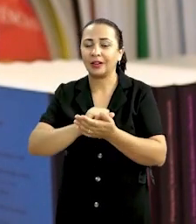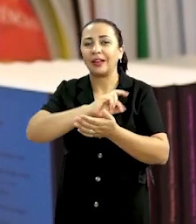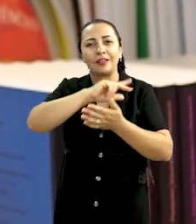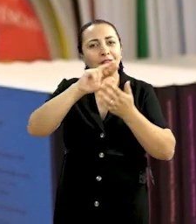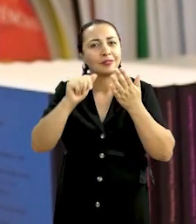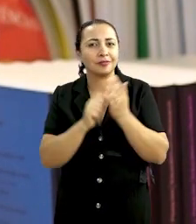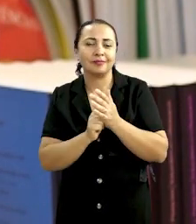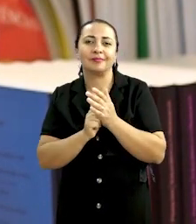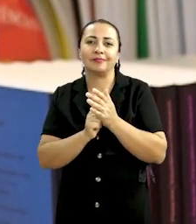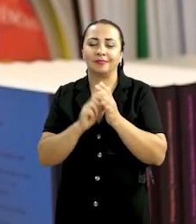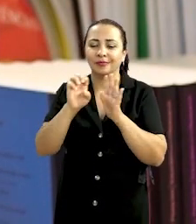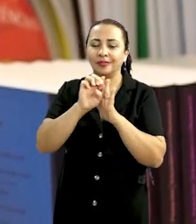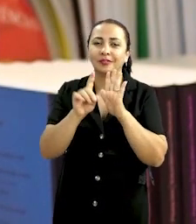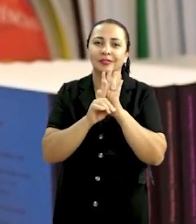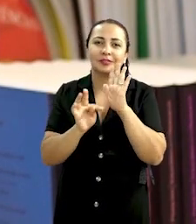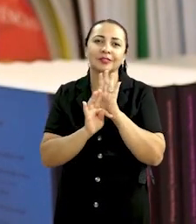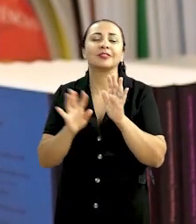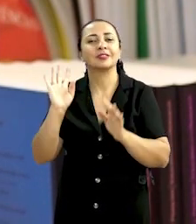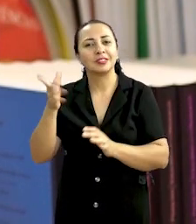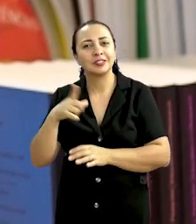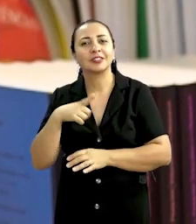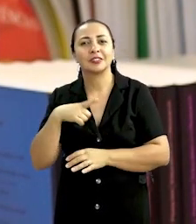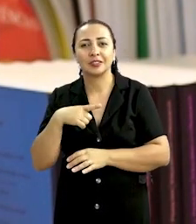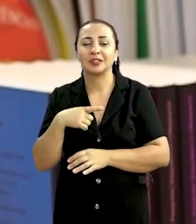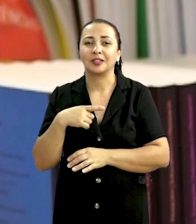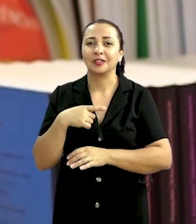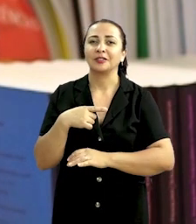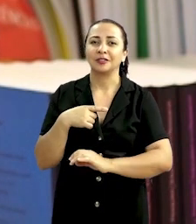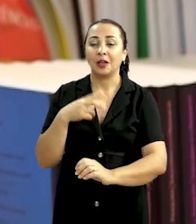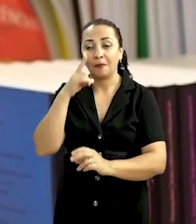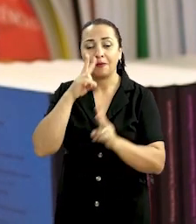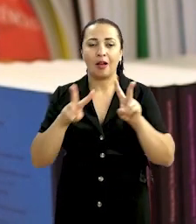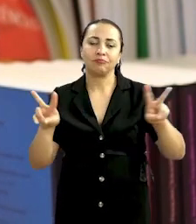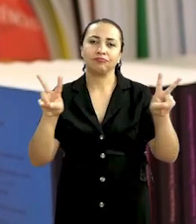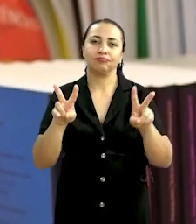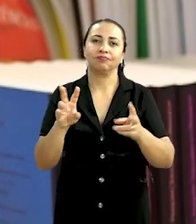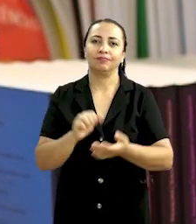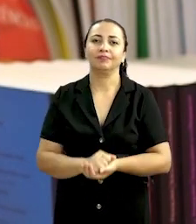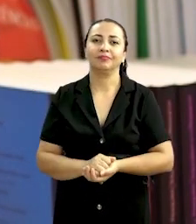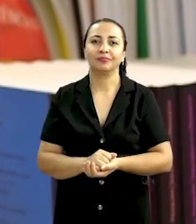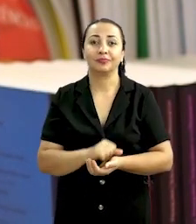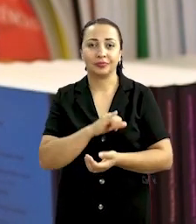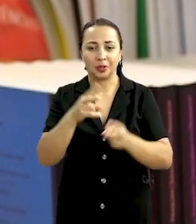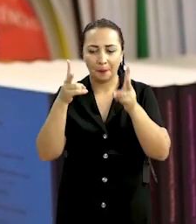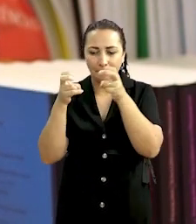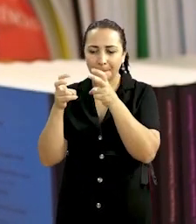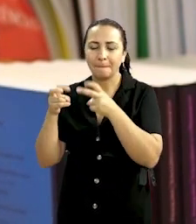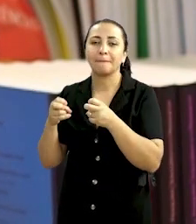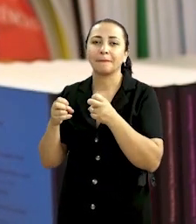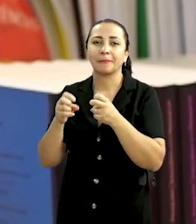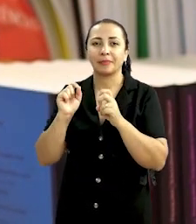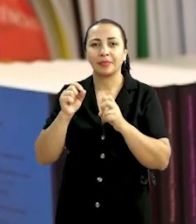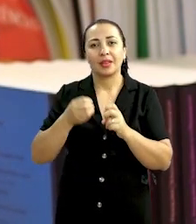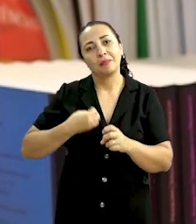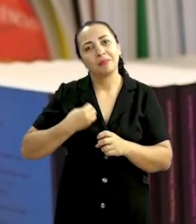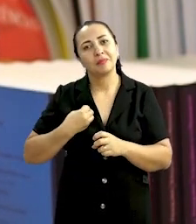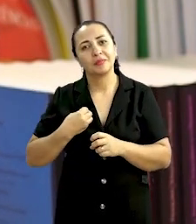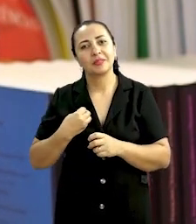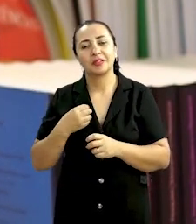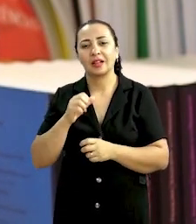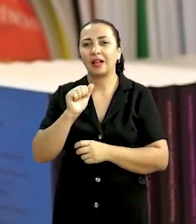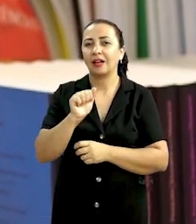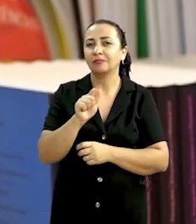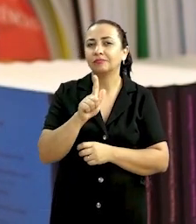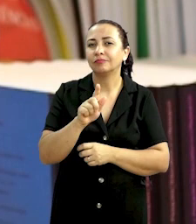vários certames aí que a gente já teve a oportunidade de ver. Então, se percebe assim que